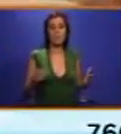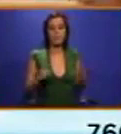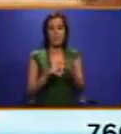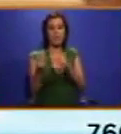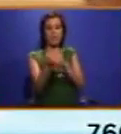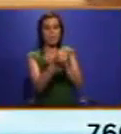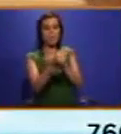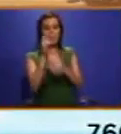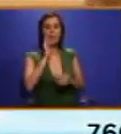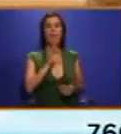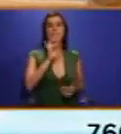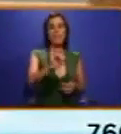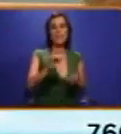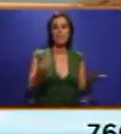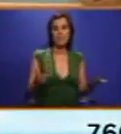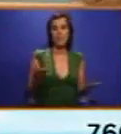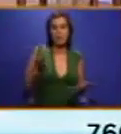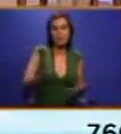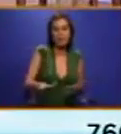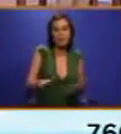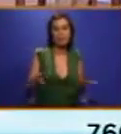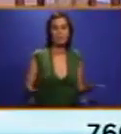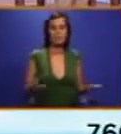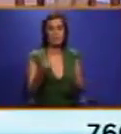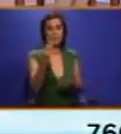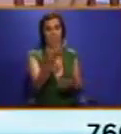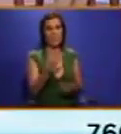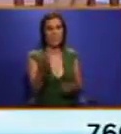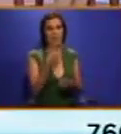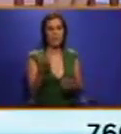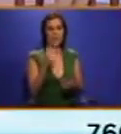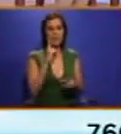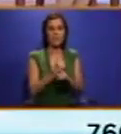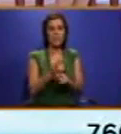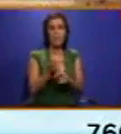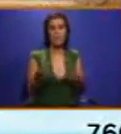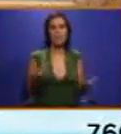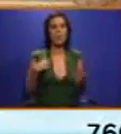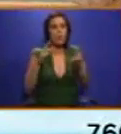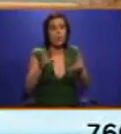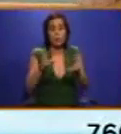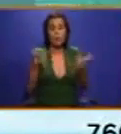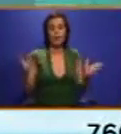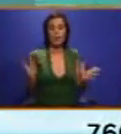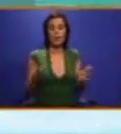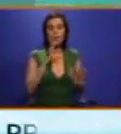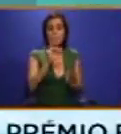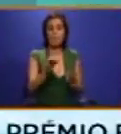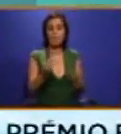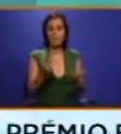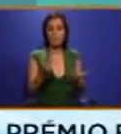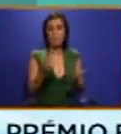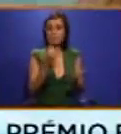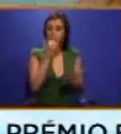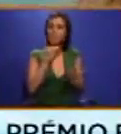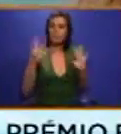Bastidores com a sua filha com a Alexandra porque pronto vieram as três e ela anda a tomar conta dela portanto espero que ela esteja se elas que